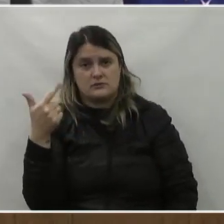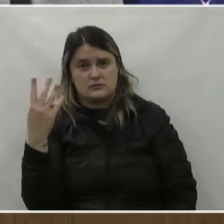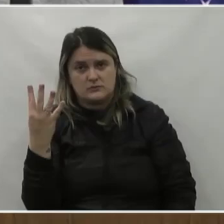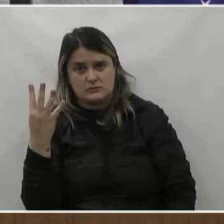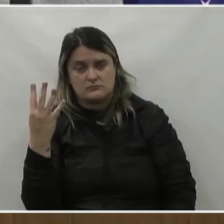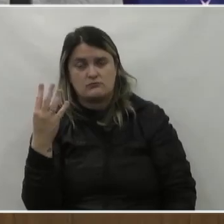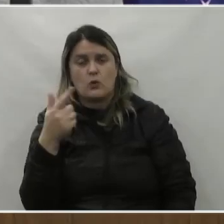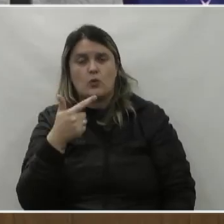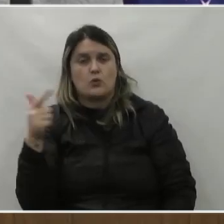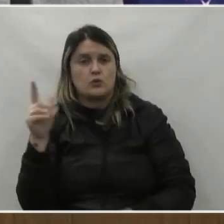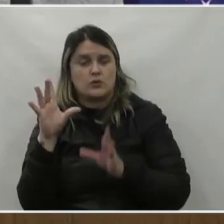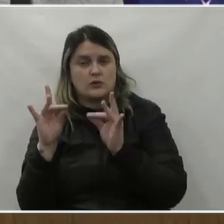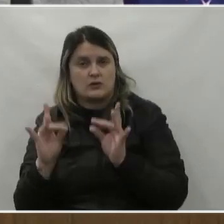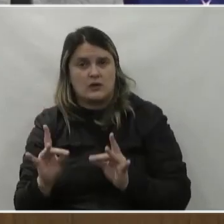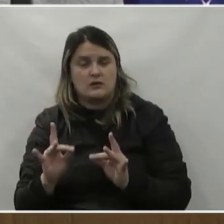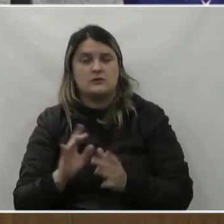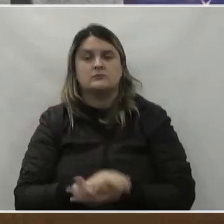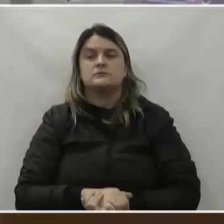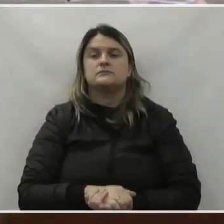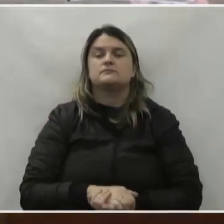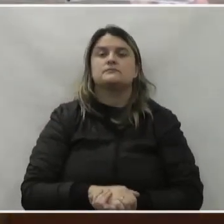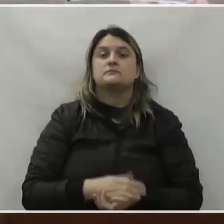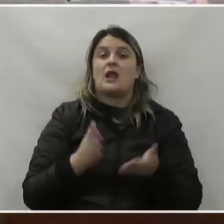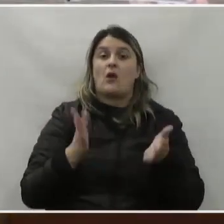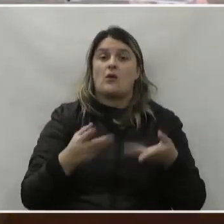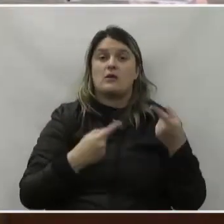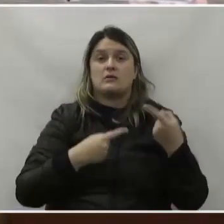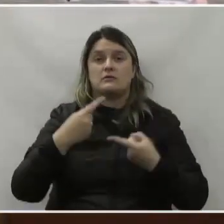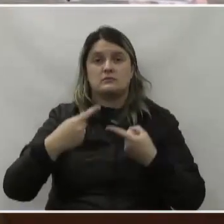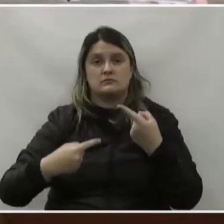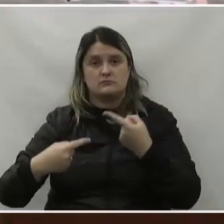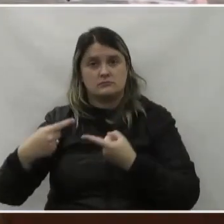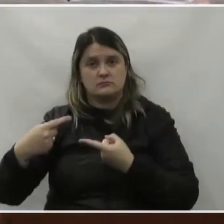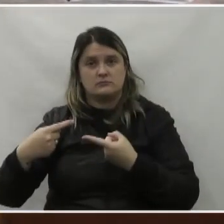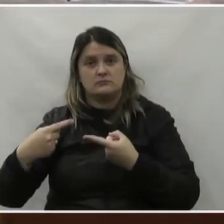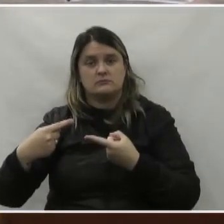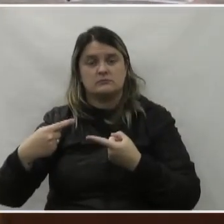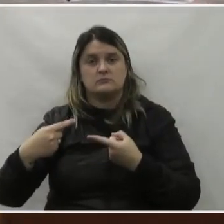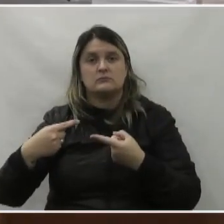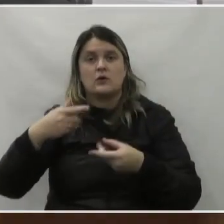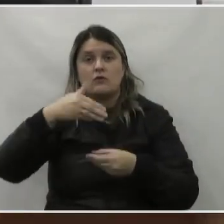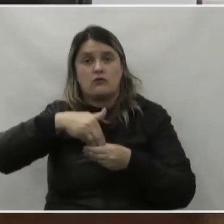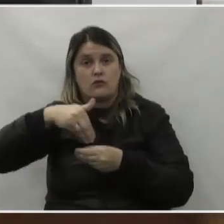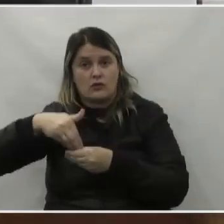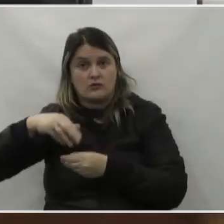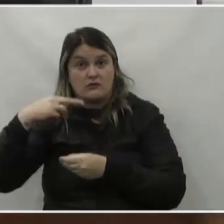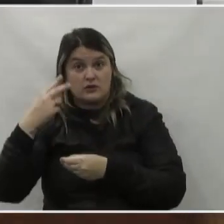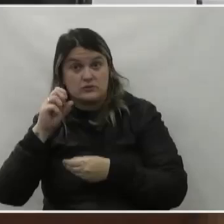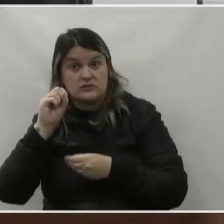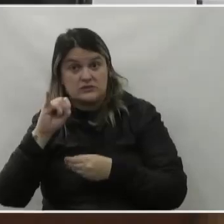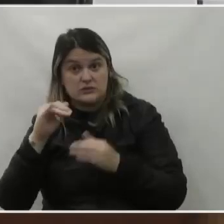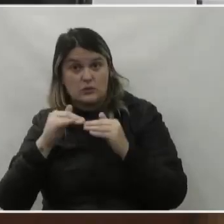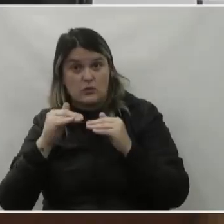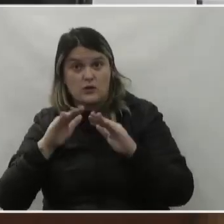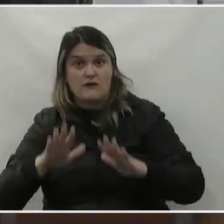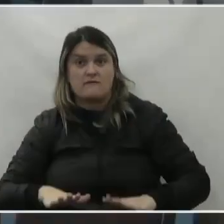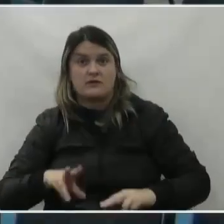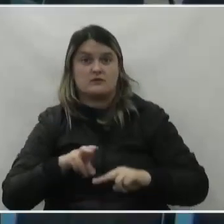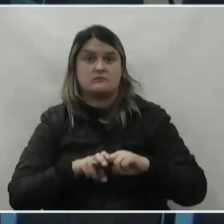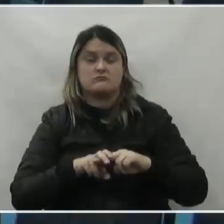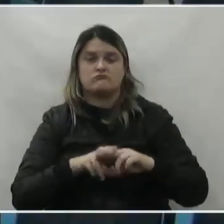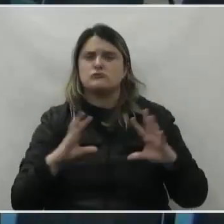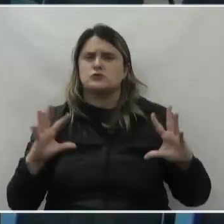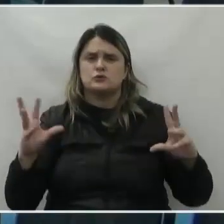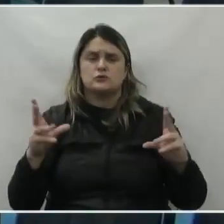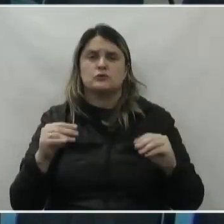5184/2024 e da outras providências. Em discussão? Em votação, senhores vereadores que aprovam, permaneçam como